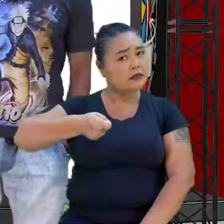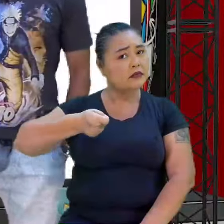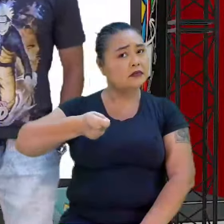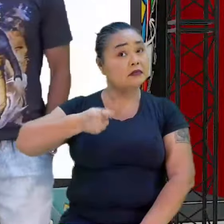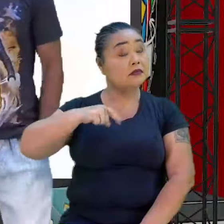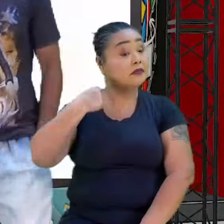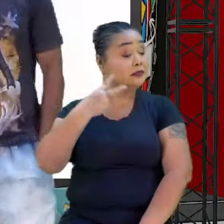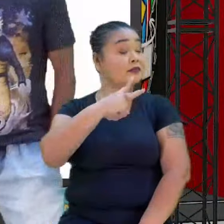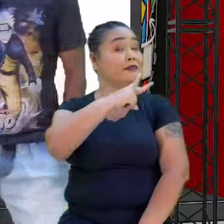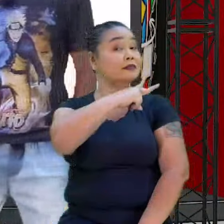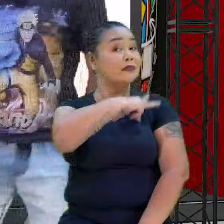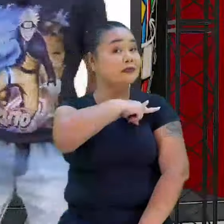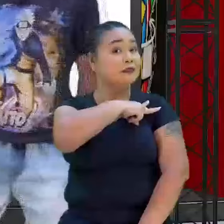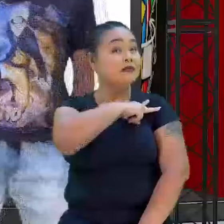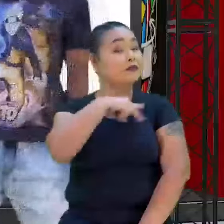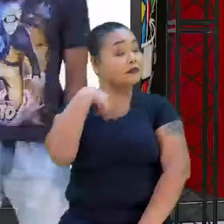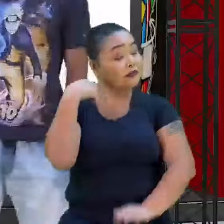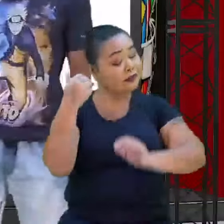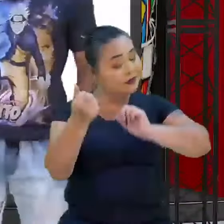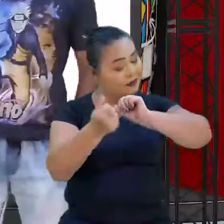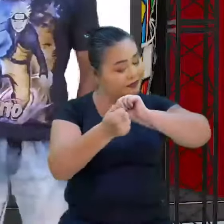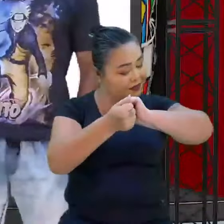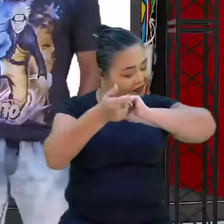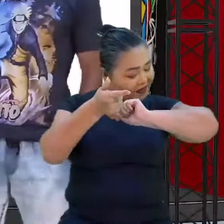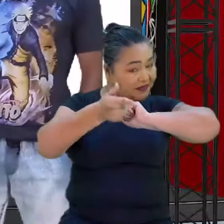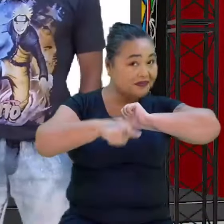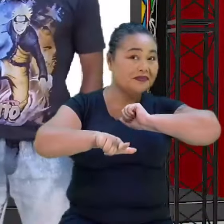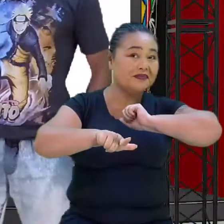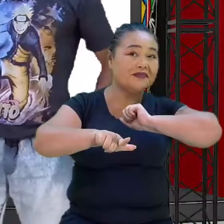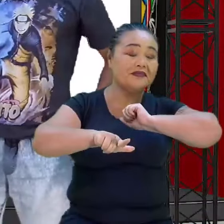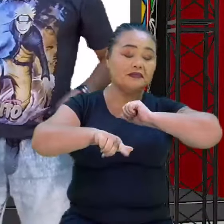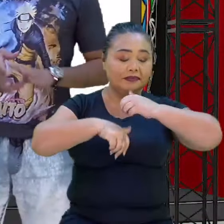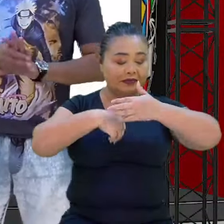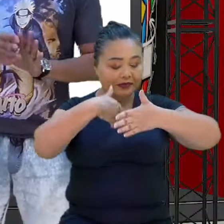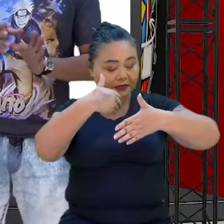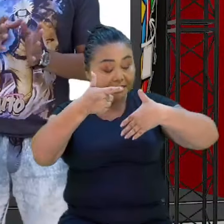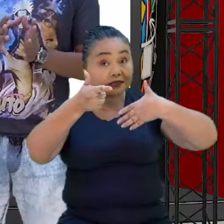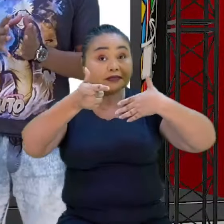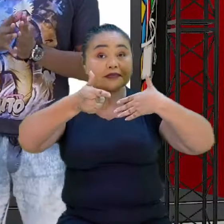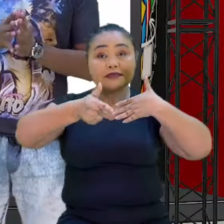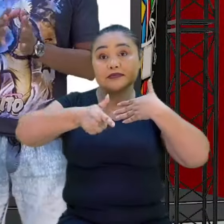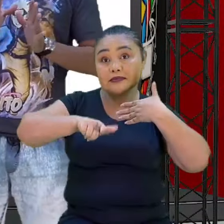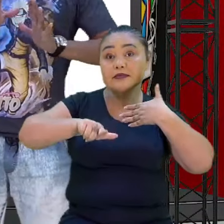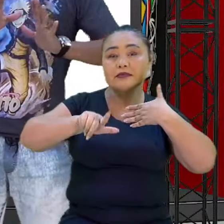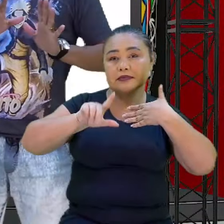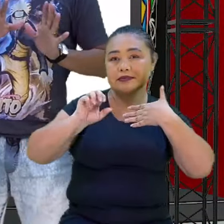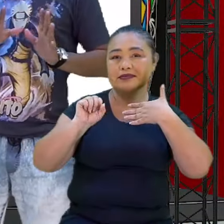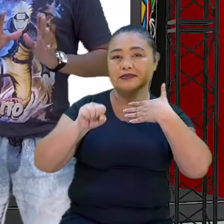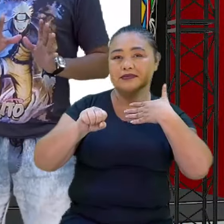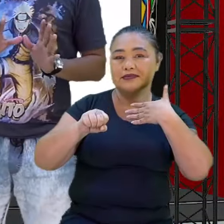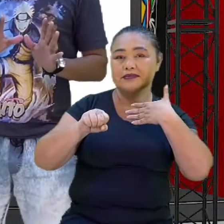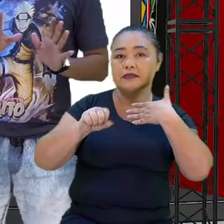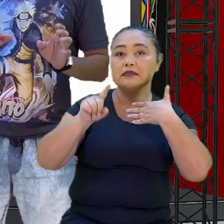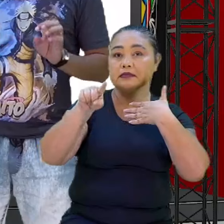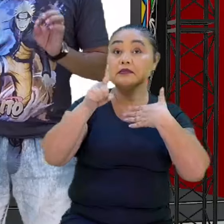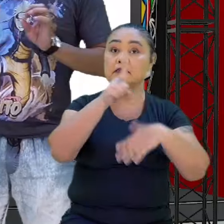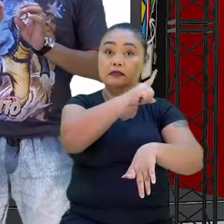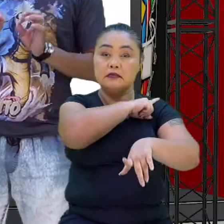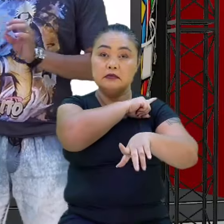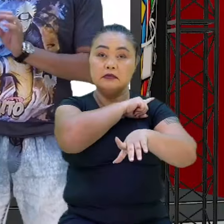segundo ano estaremos juntos novamente construindo de novo e agora sim ó vocês do primeiro ano